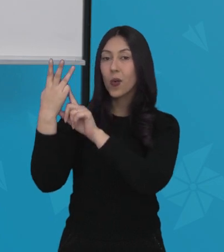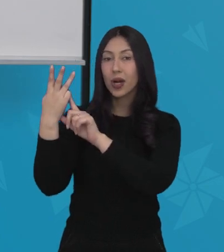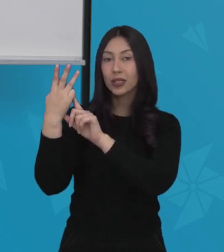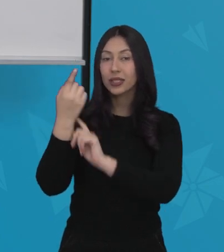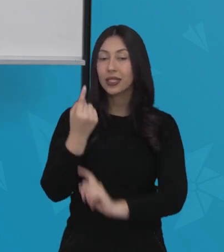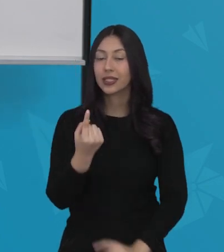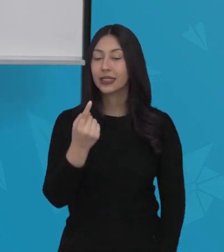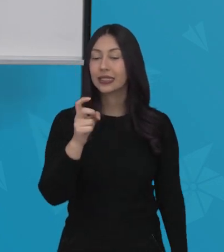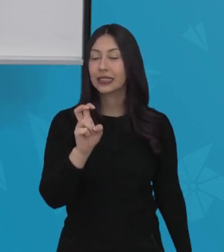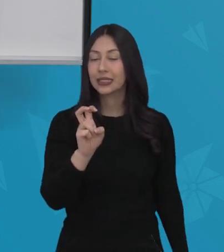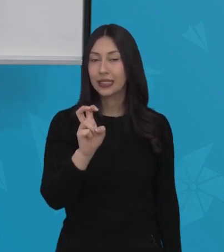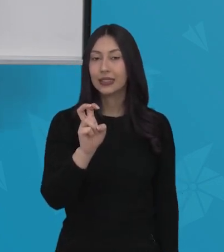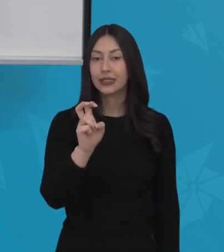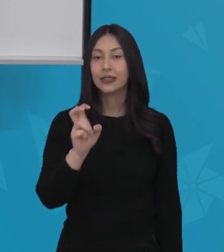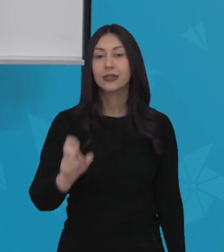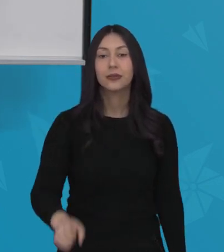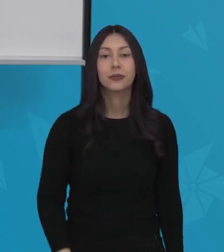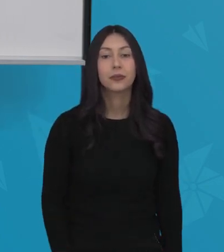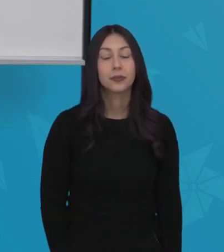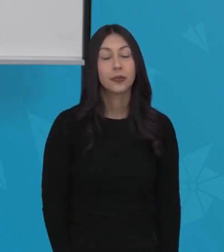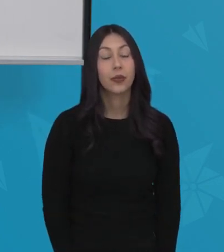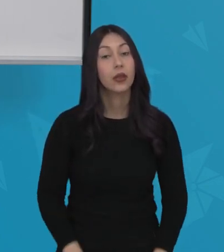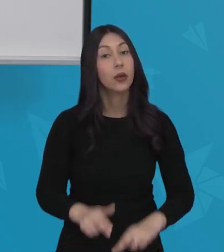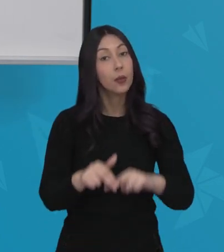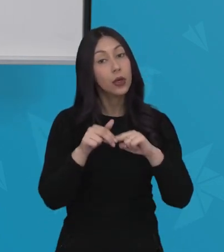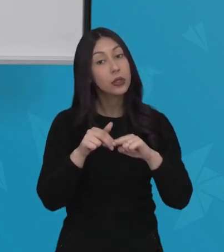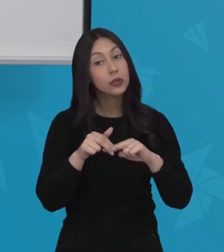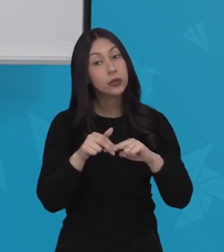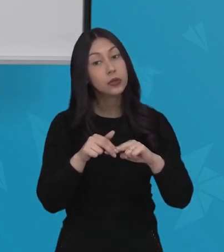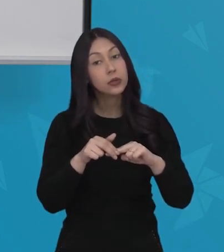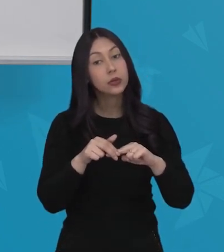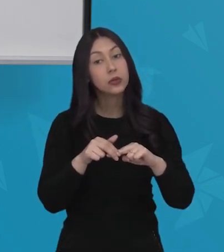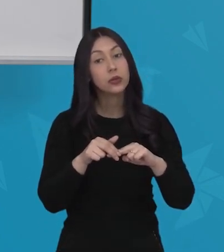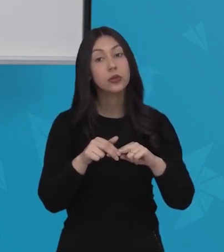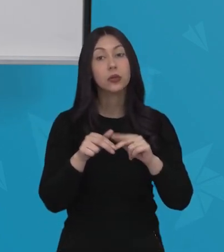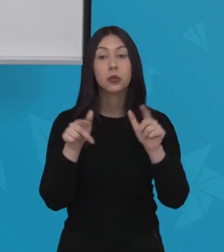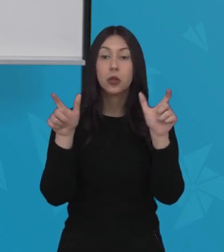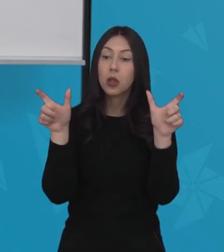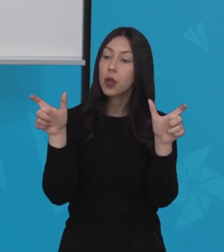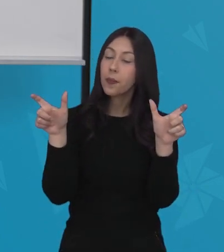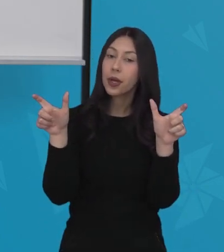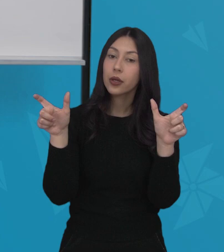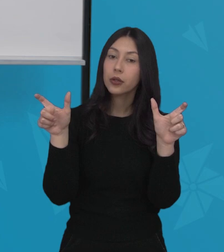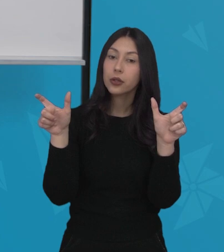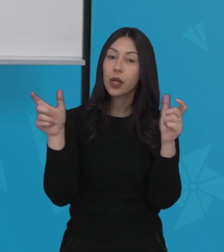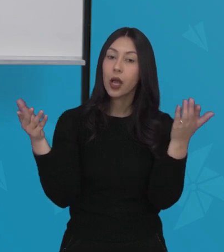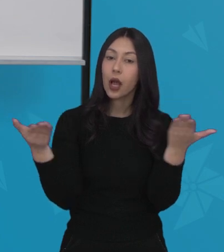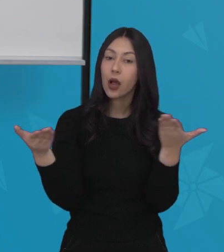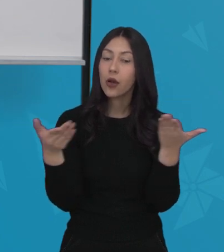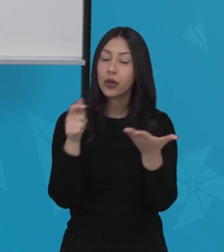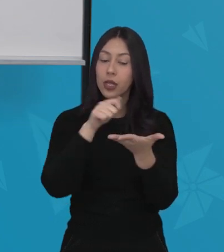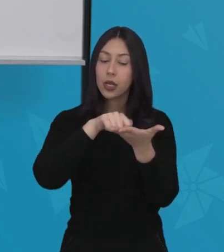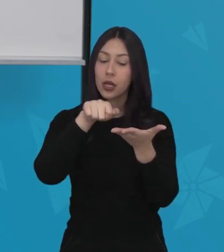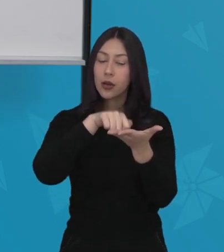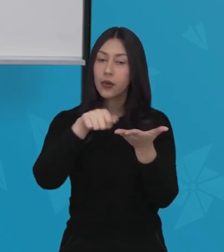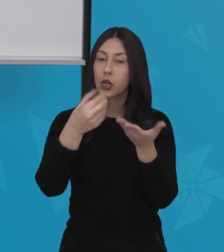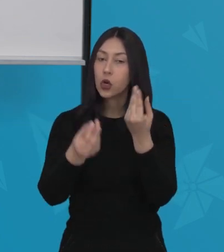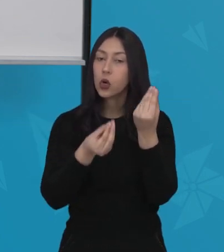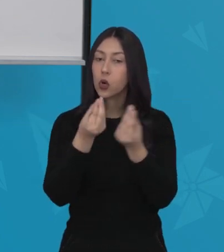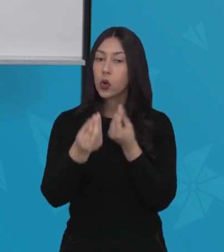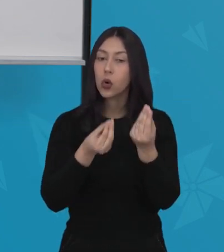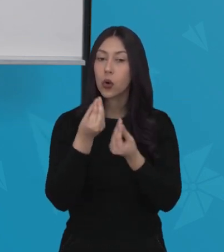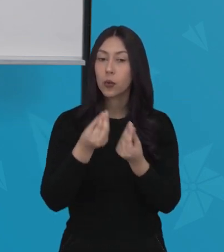expoente 3, né? Nossa potência de base 10, expoente 3. Então, na prática, essa daqui que era a nossa pergunta vai ser reescrita da seguinte